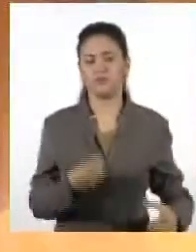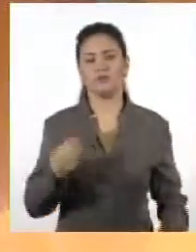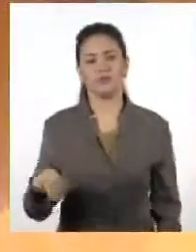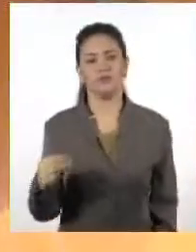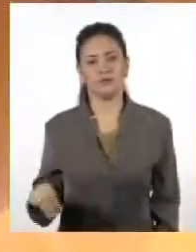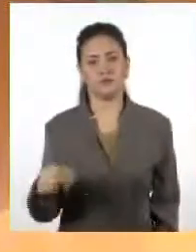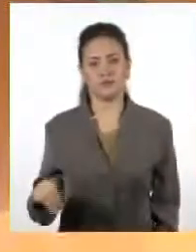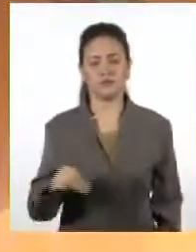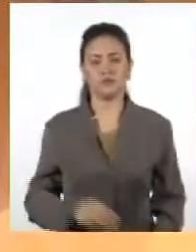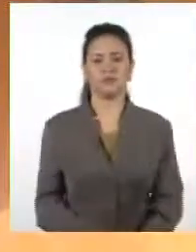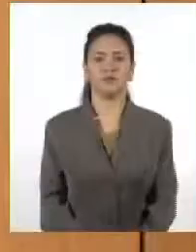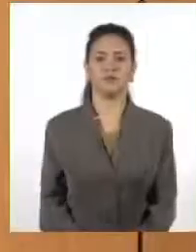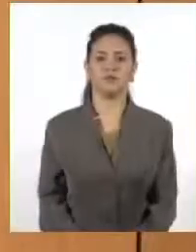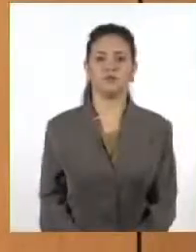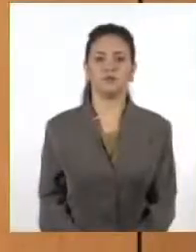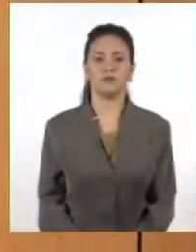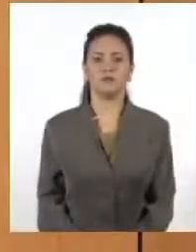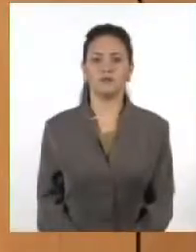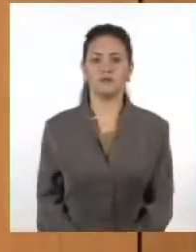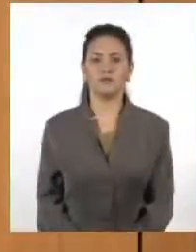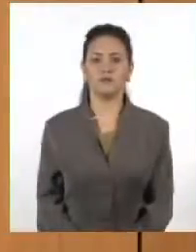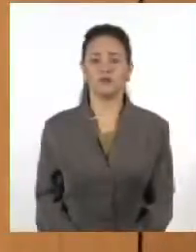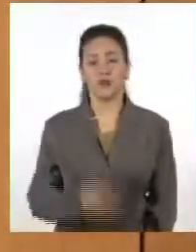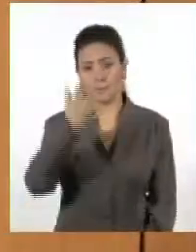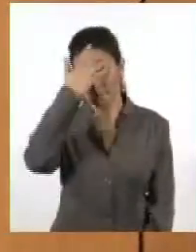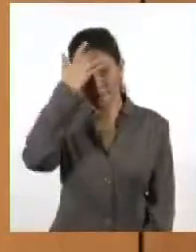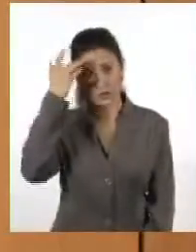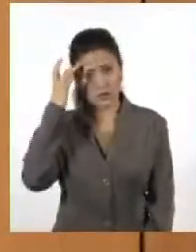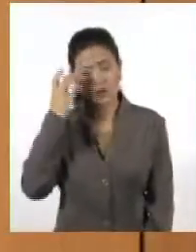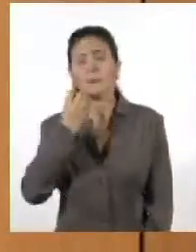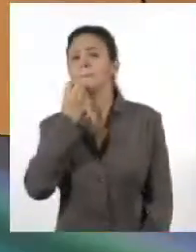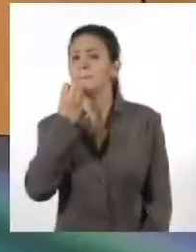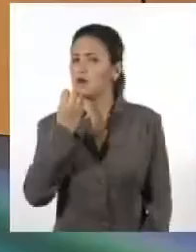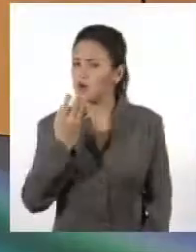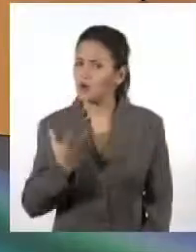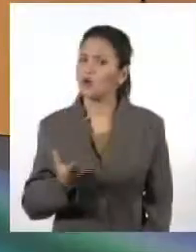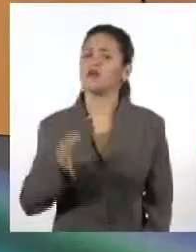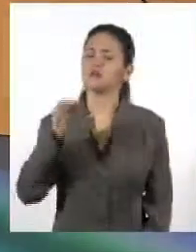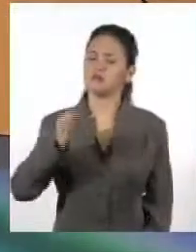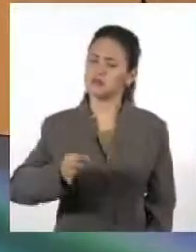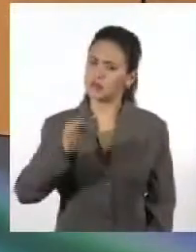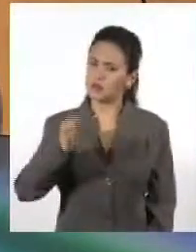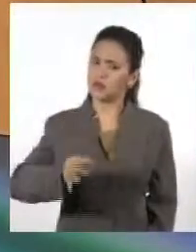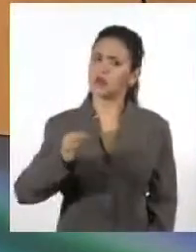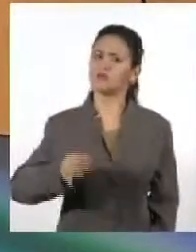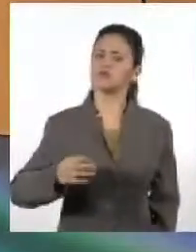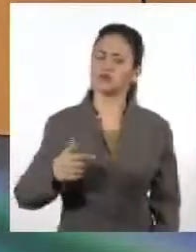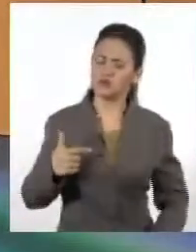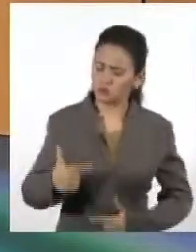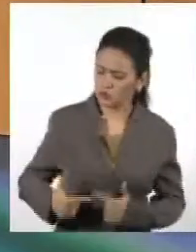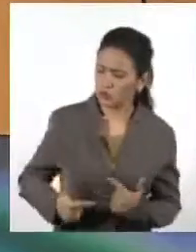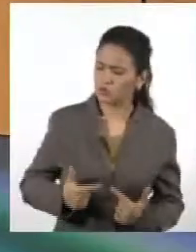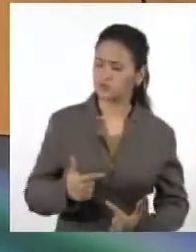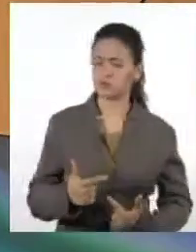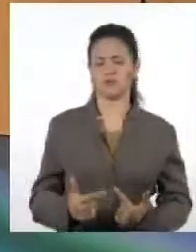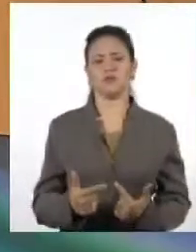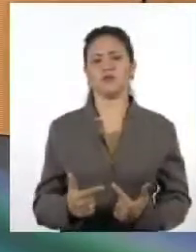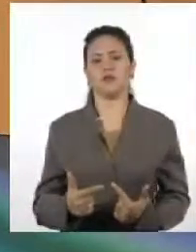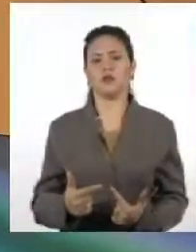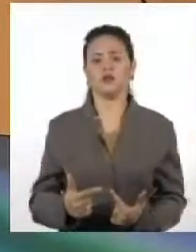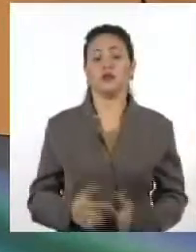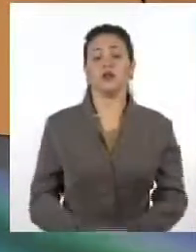pessoas do bem pessoas honestas guerreiros no sentido mais